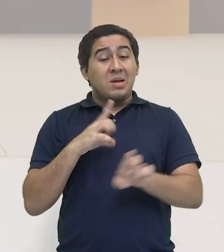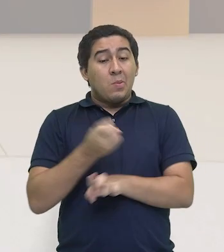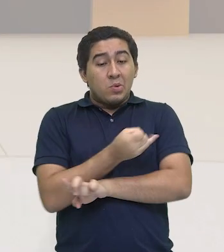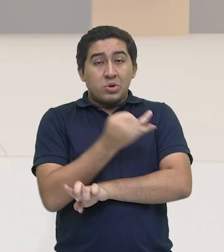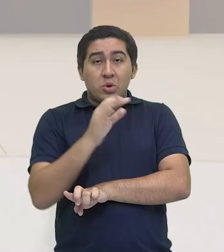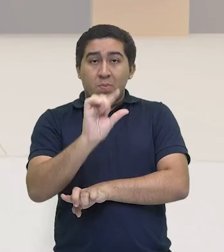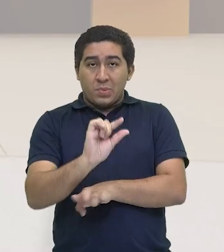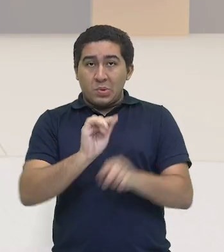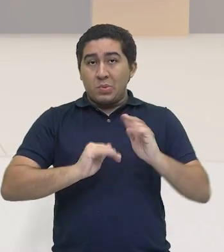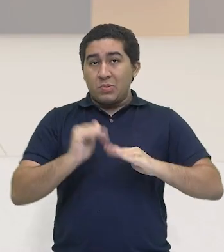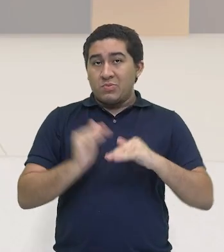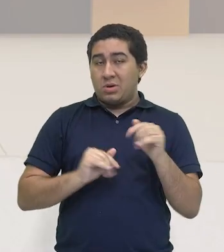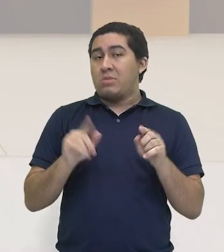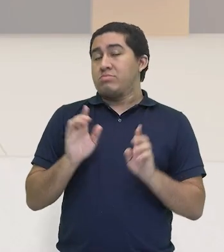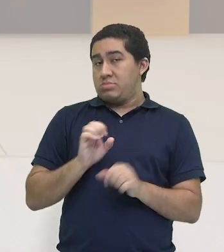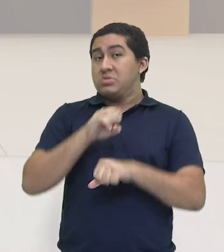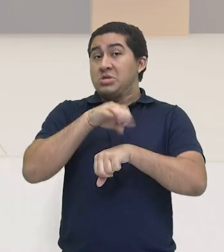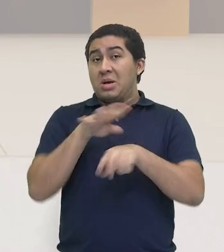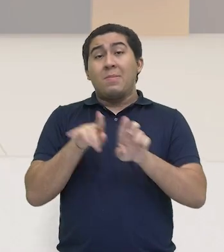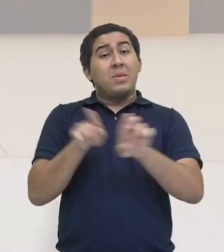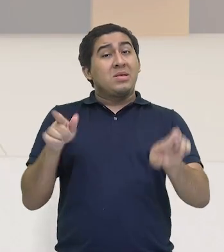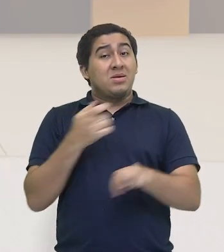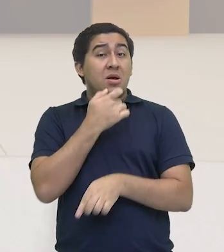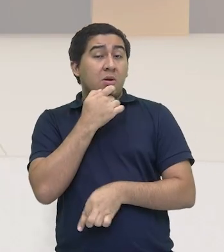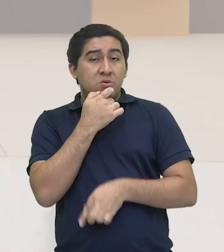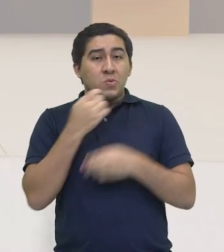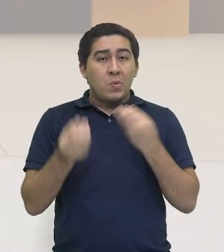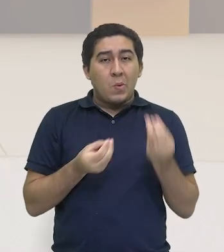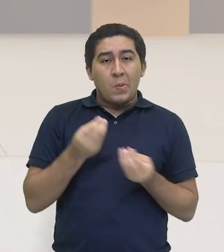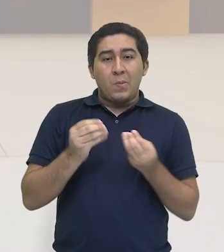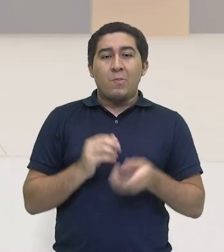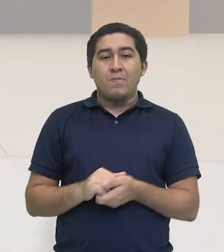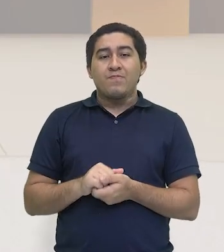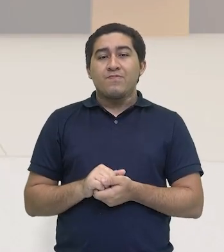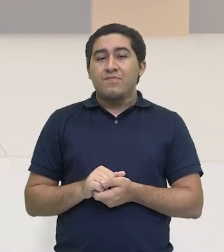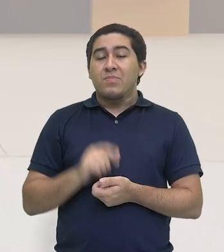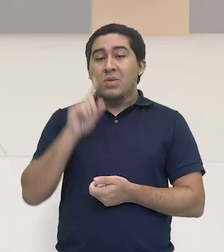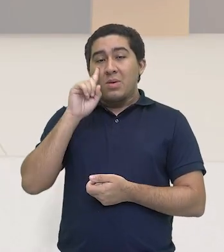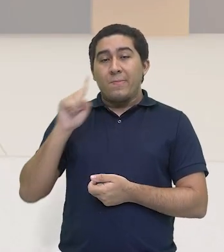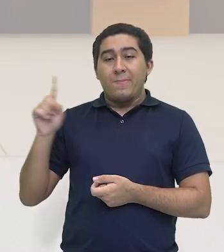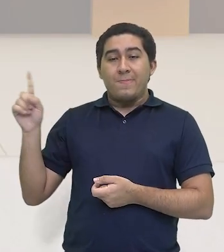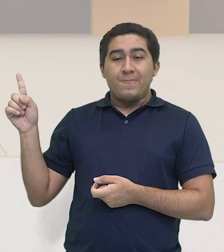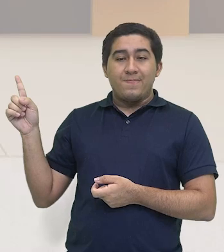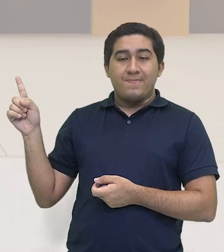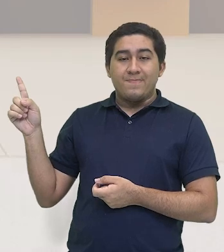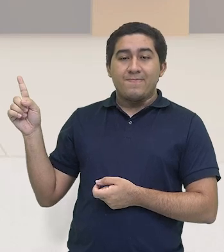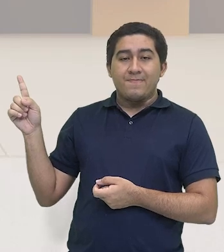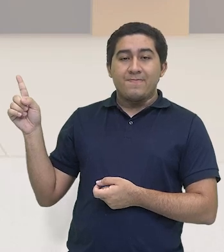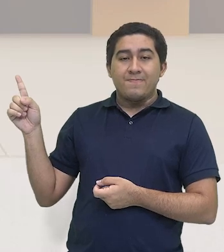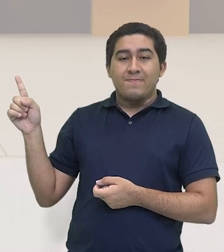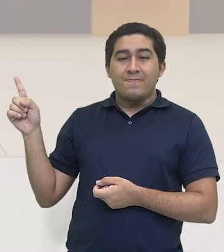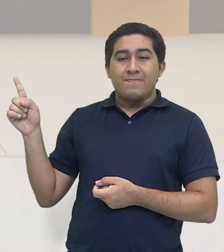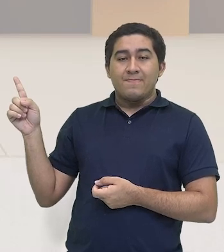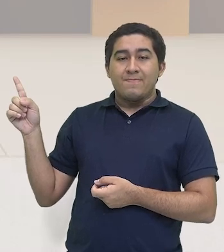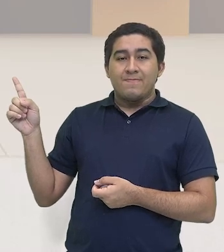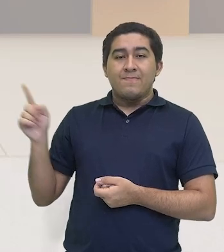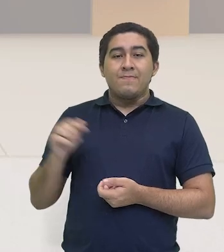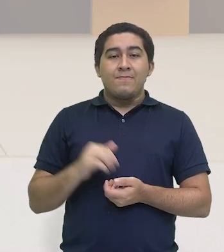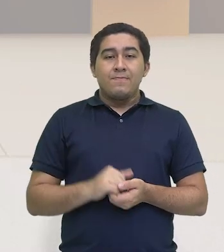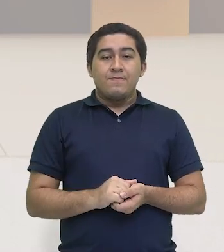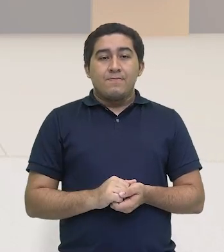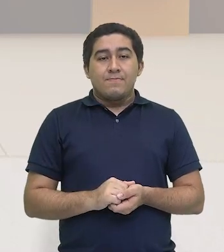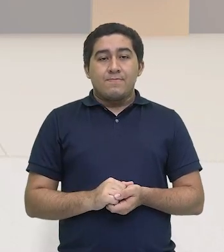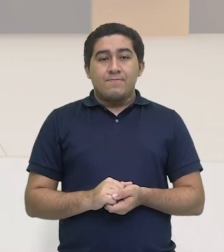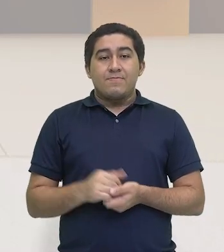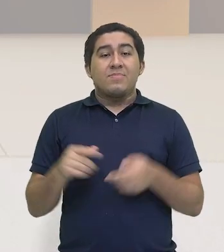Então fica aí a dica. Mas como que é em inglês, professora? Em inglês, não é? Biotechnology Researcher. Biotechnology Researcher.